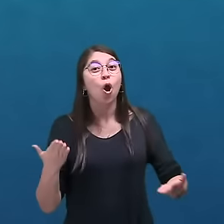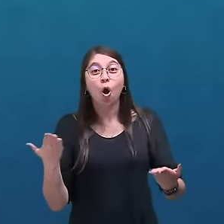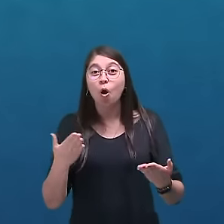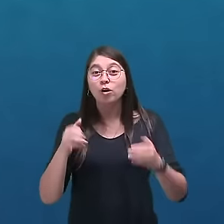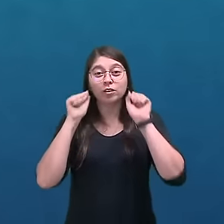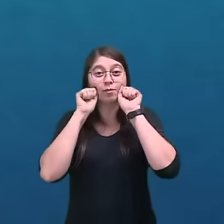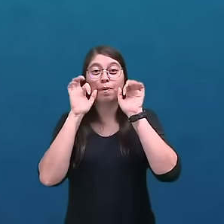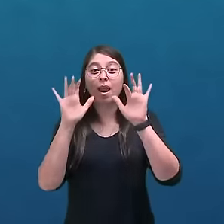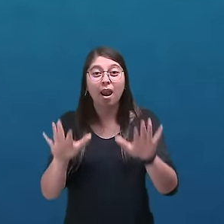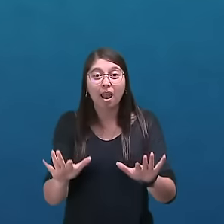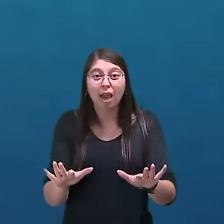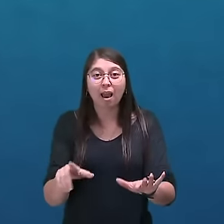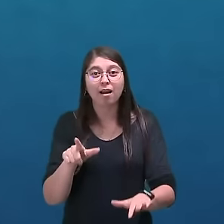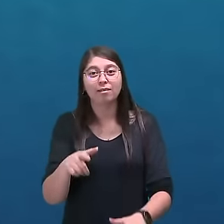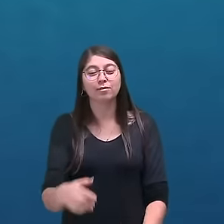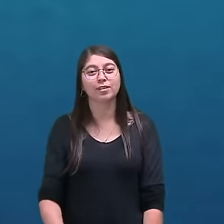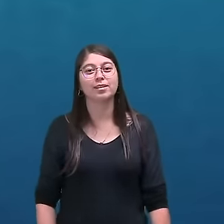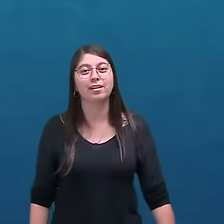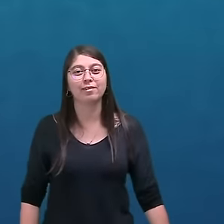e vai ir embora magrinho.